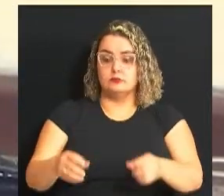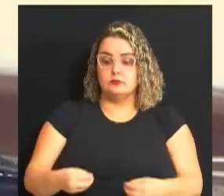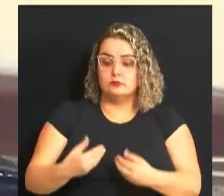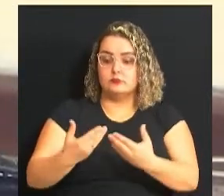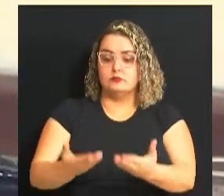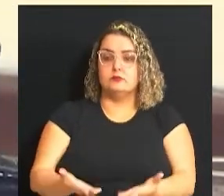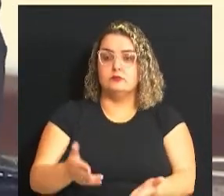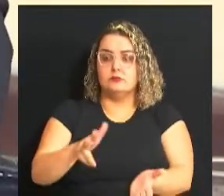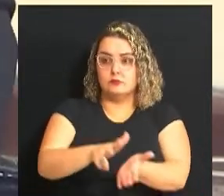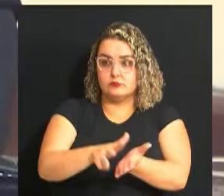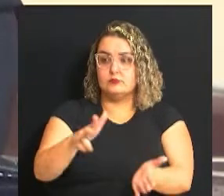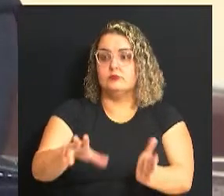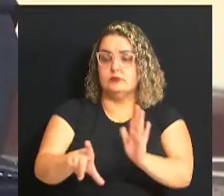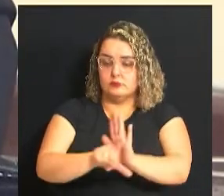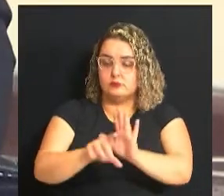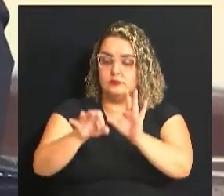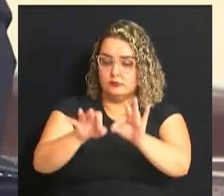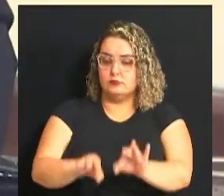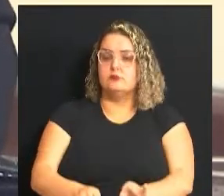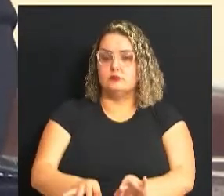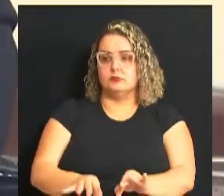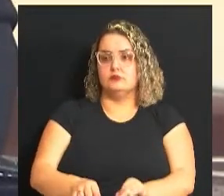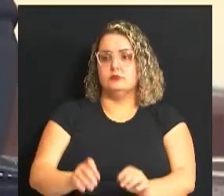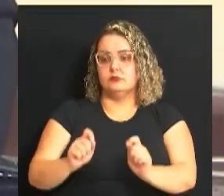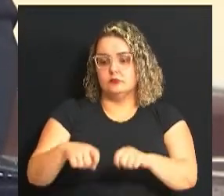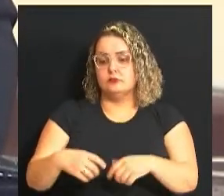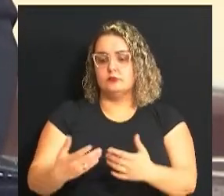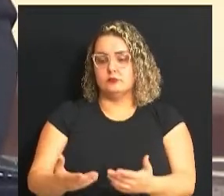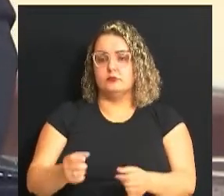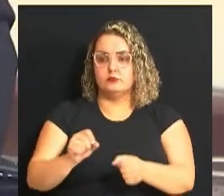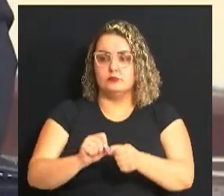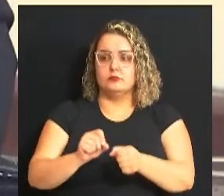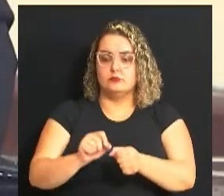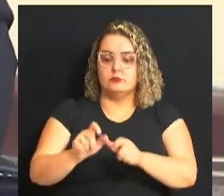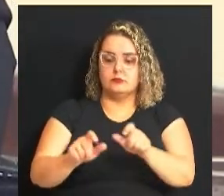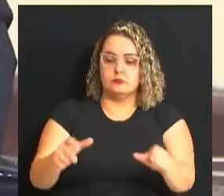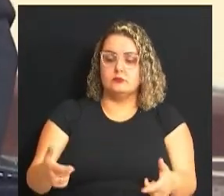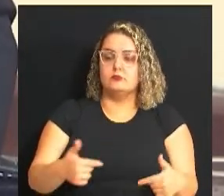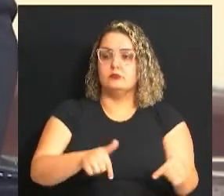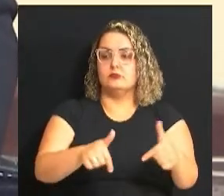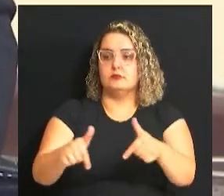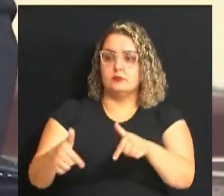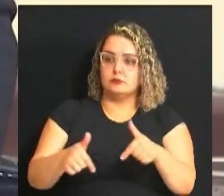né? Dentro do possível, fazer com que as pessoas trabalhem de forma